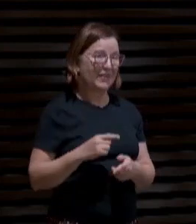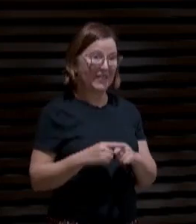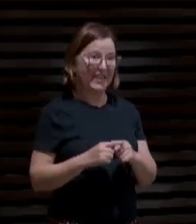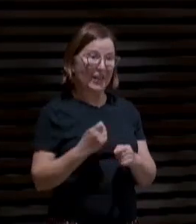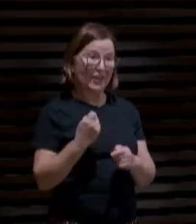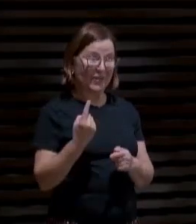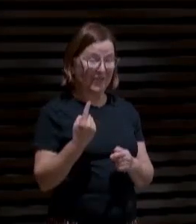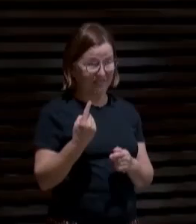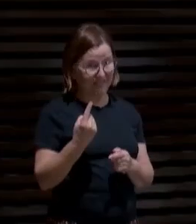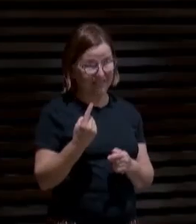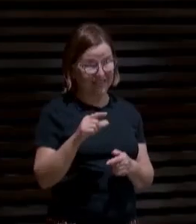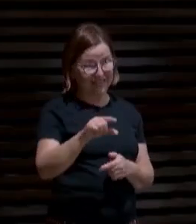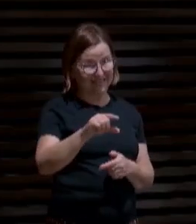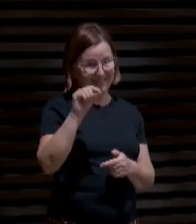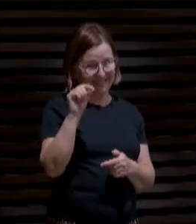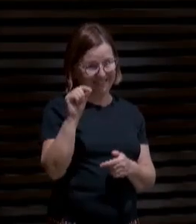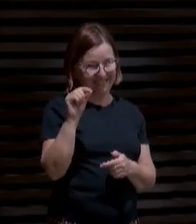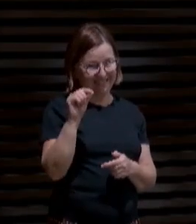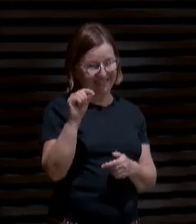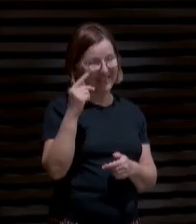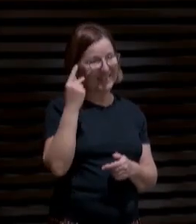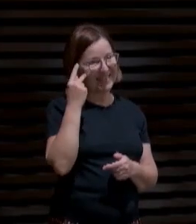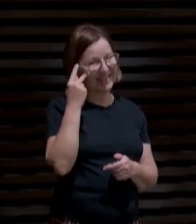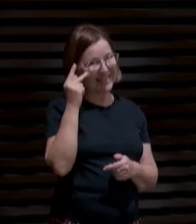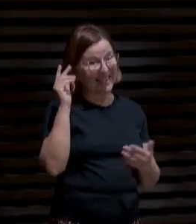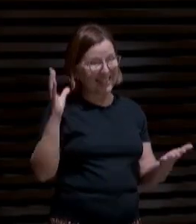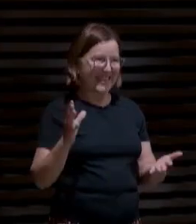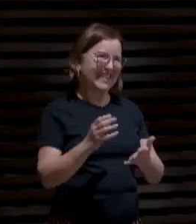única alternativa para a